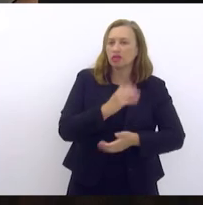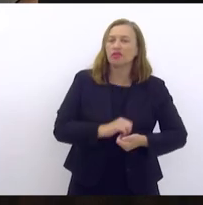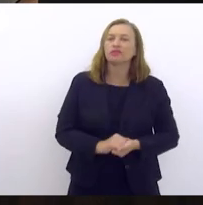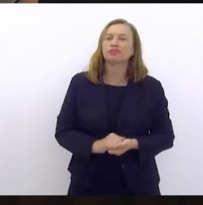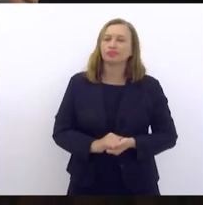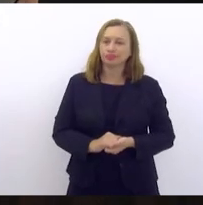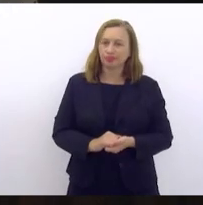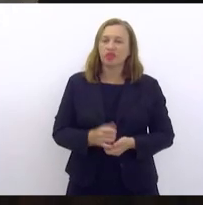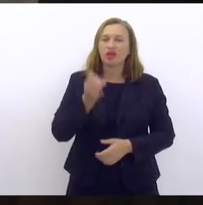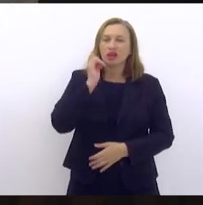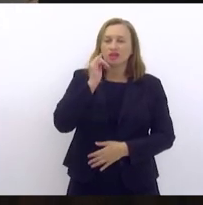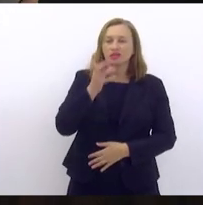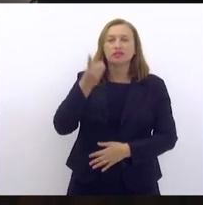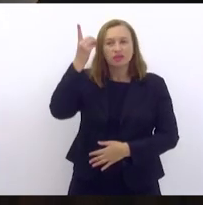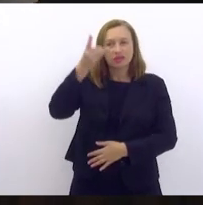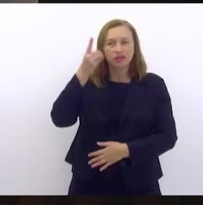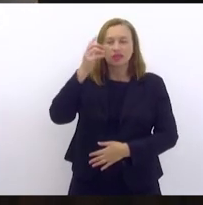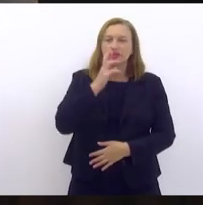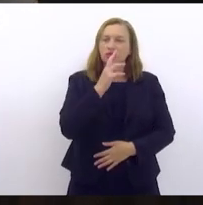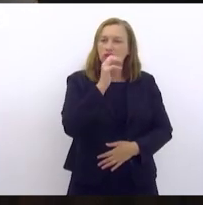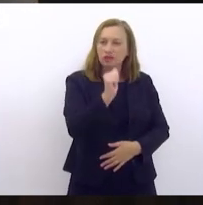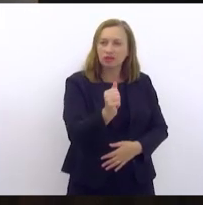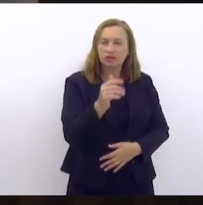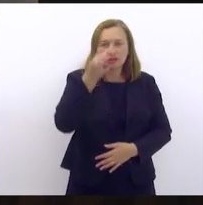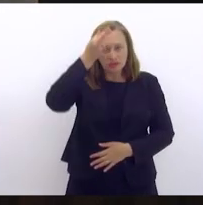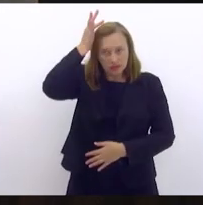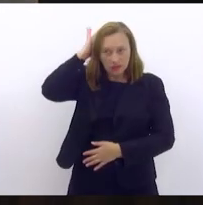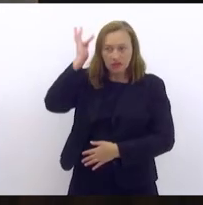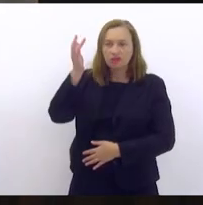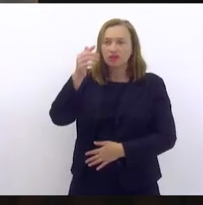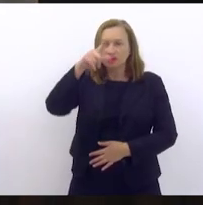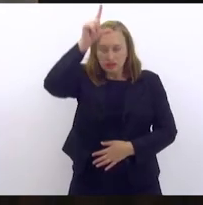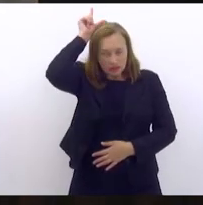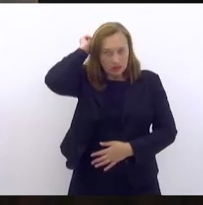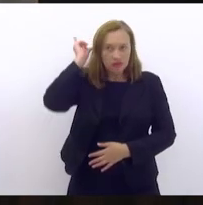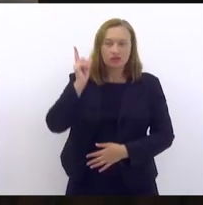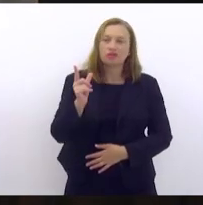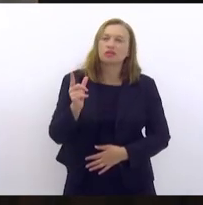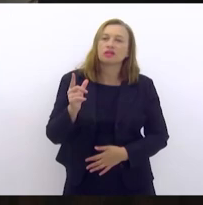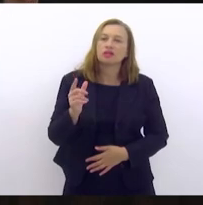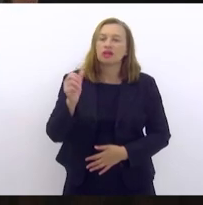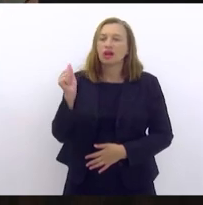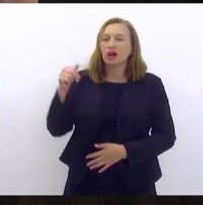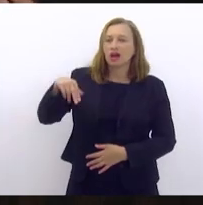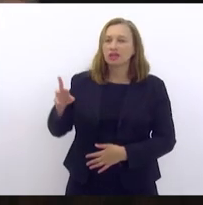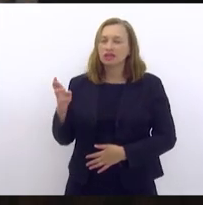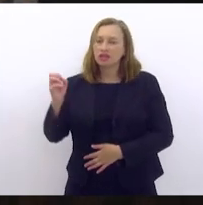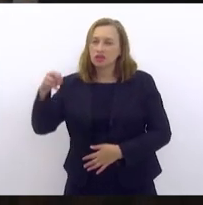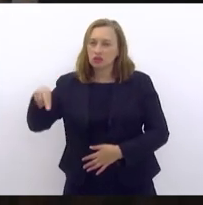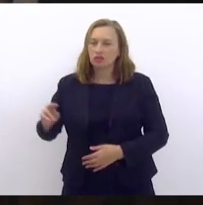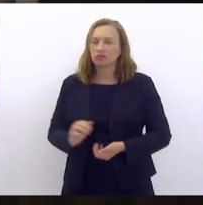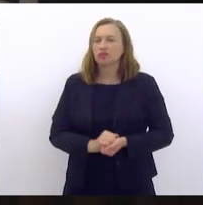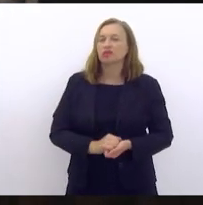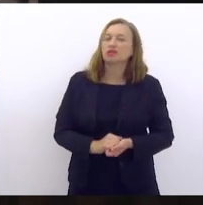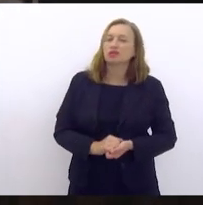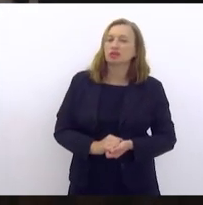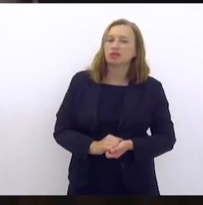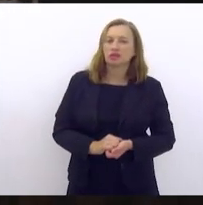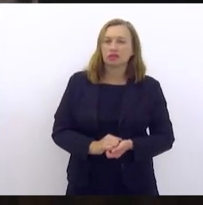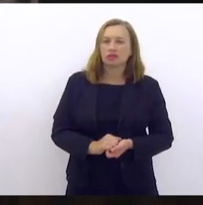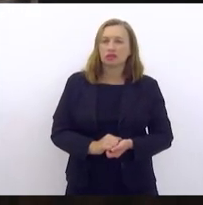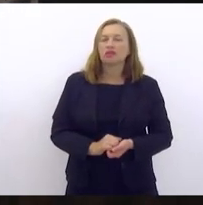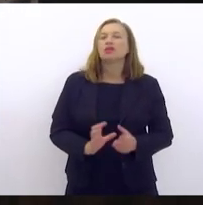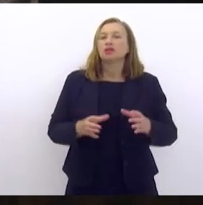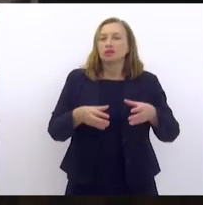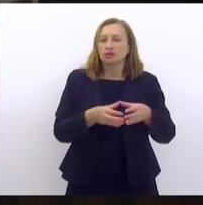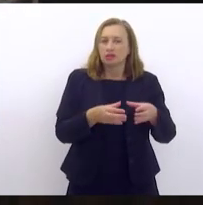favorável. Relatores, deputados Rodrigo Amorim, Fred Pacheco, Luiz Paulo, Anderson Moraes e Luiz Paulo. Pendendo de pareceres